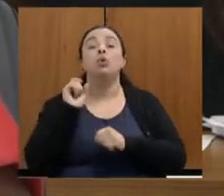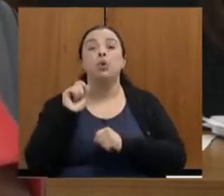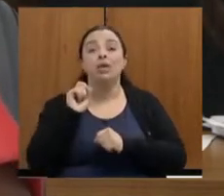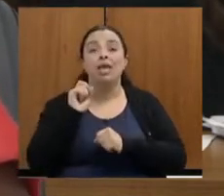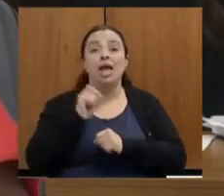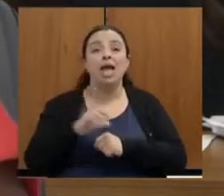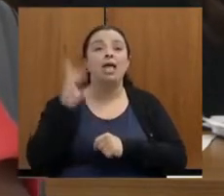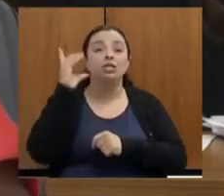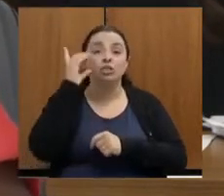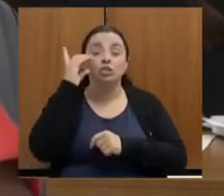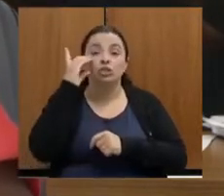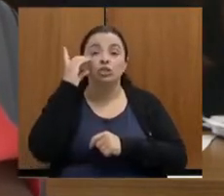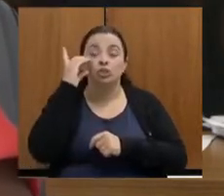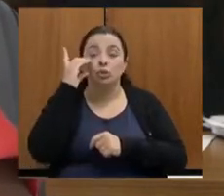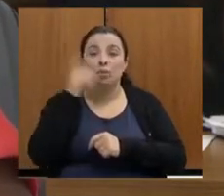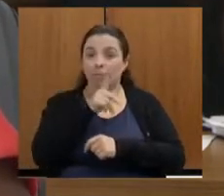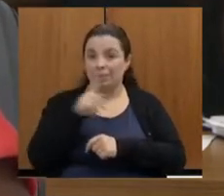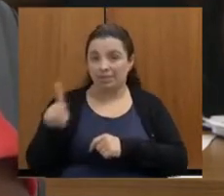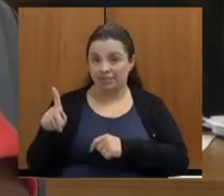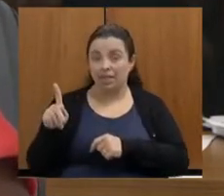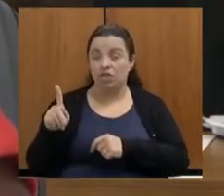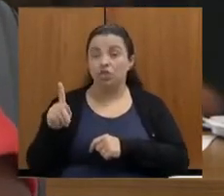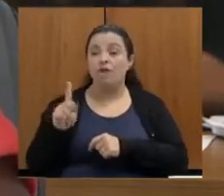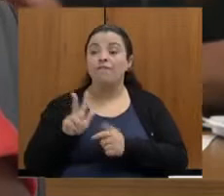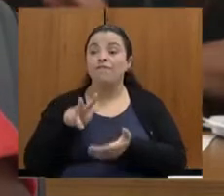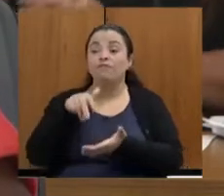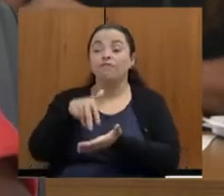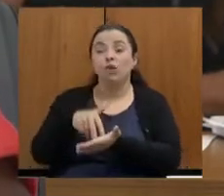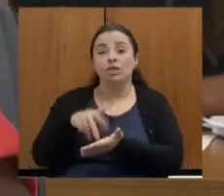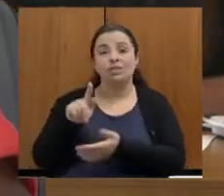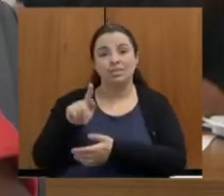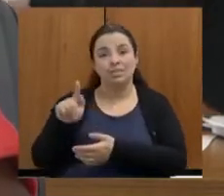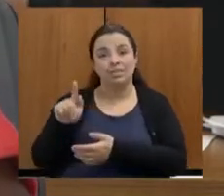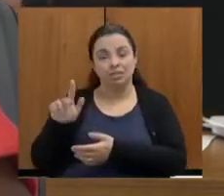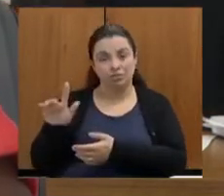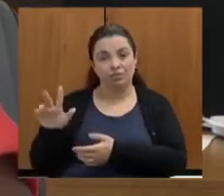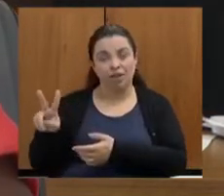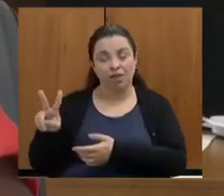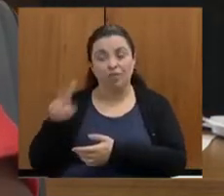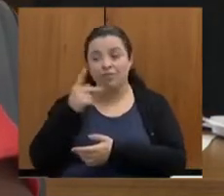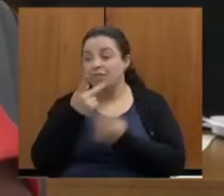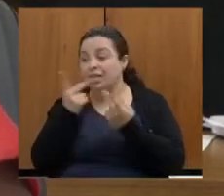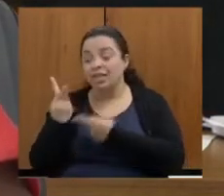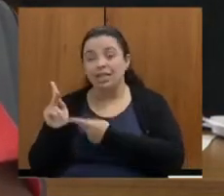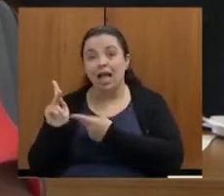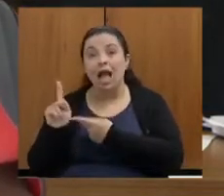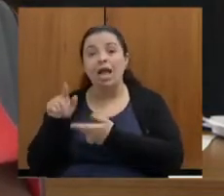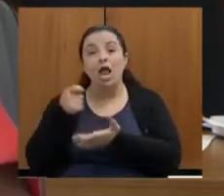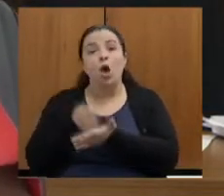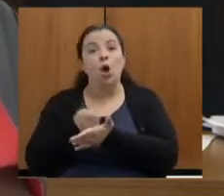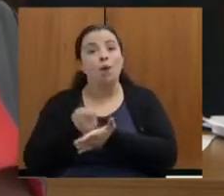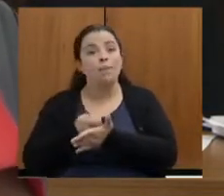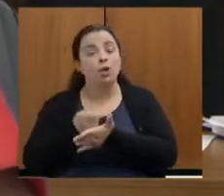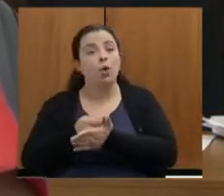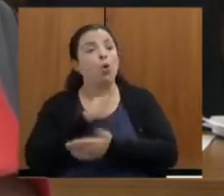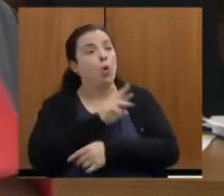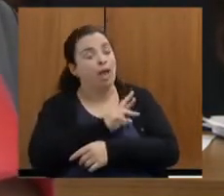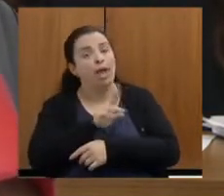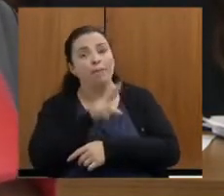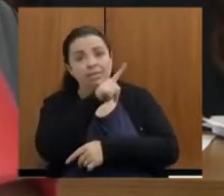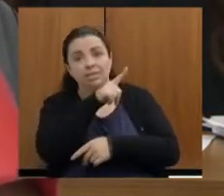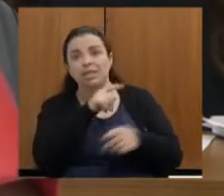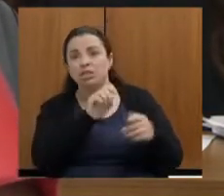e obrigou que um representante da Vale estivesse lá então ela sequer considerou